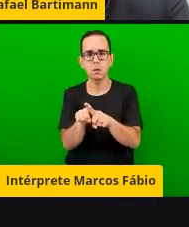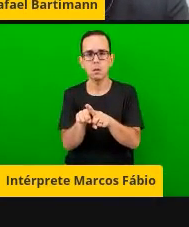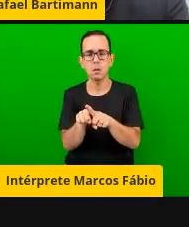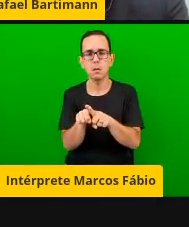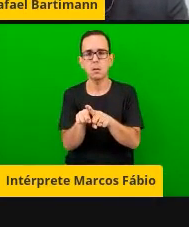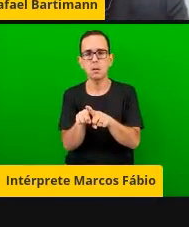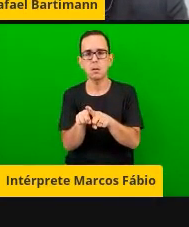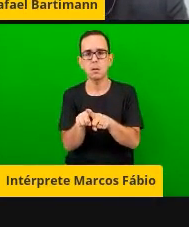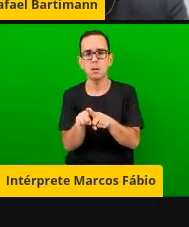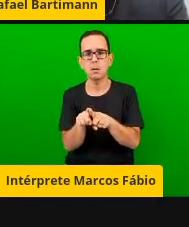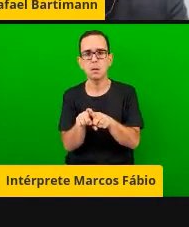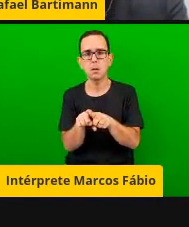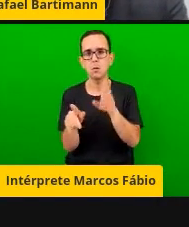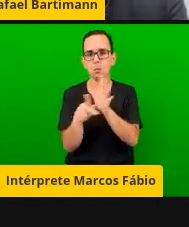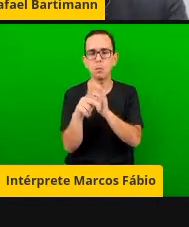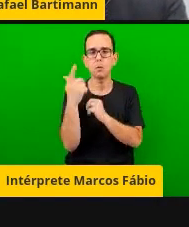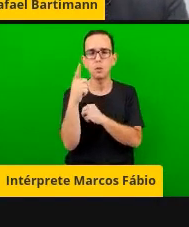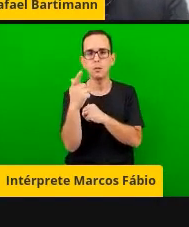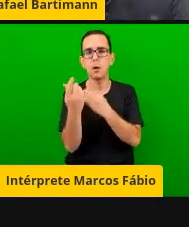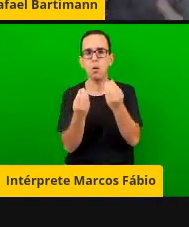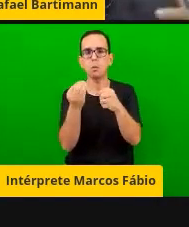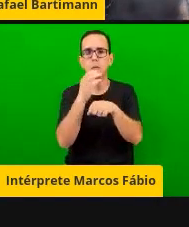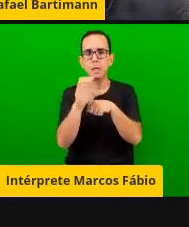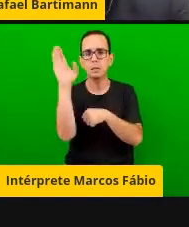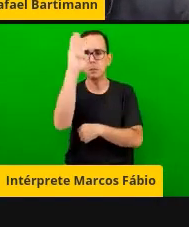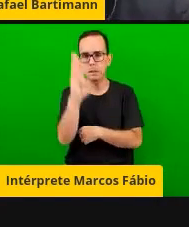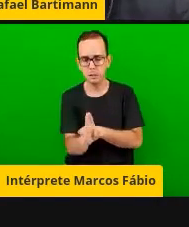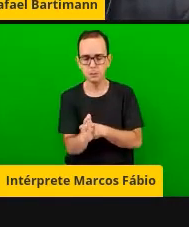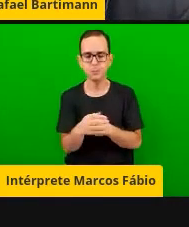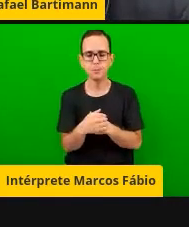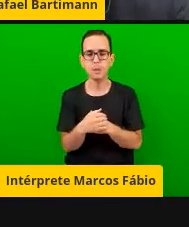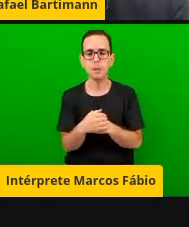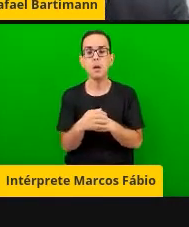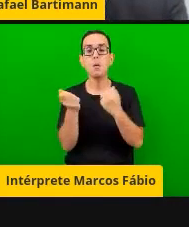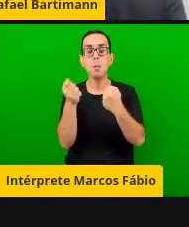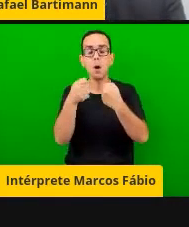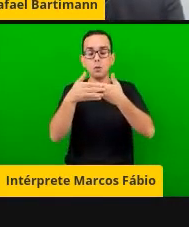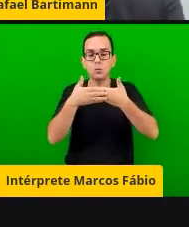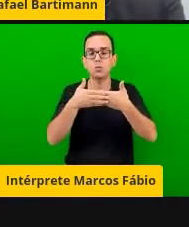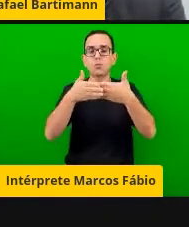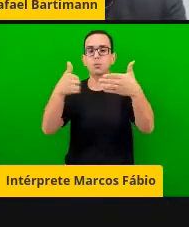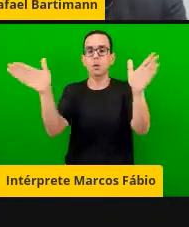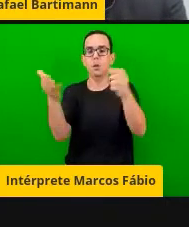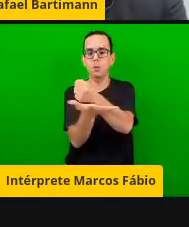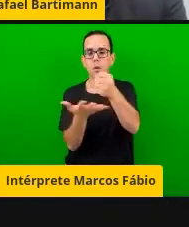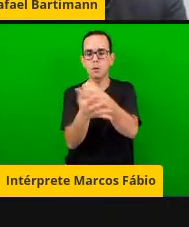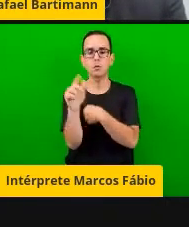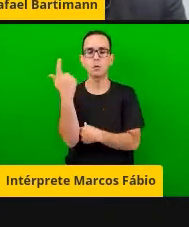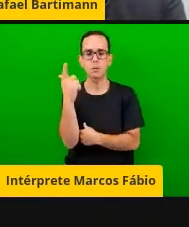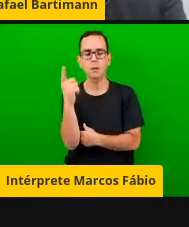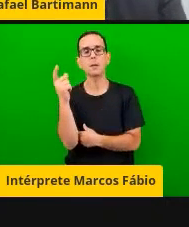da geografia enquanto ciência no Brasil, contribuíram para a ampliação dos fundamentos da geografia como disciplina